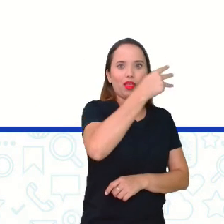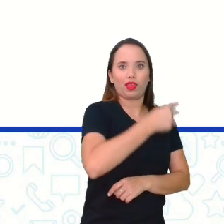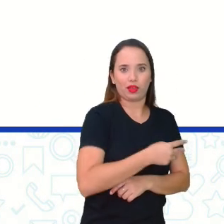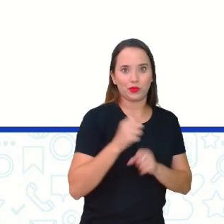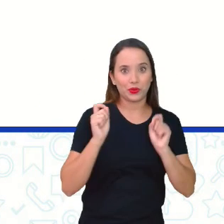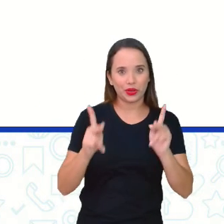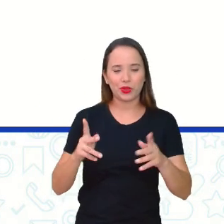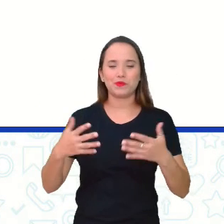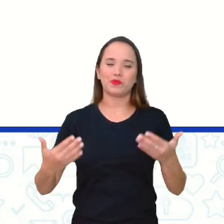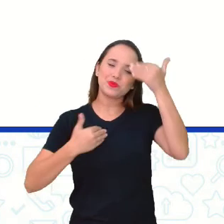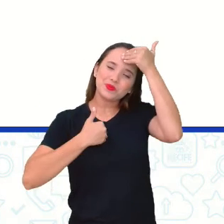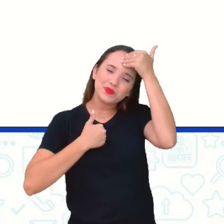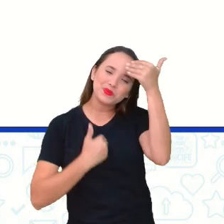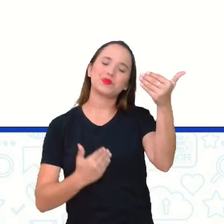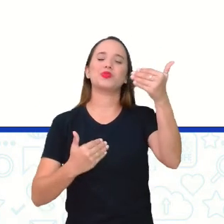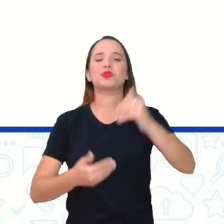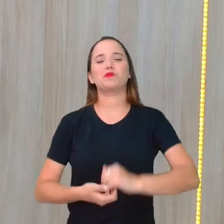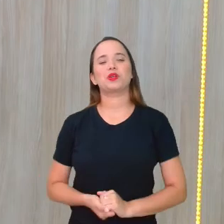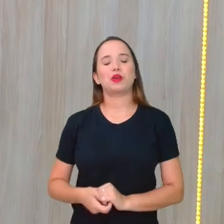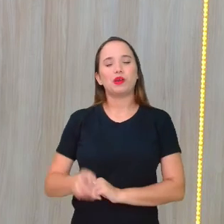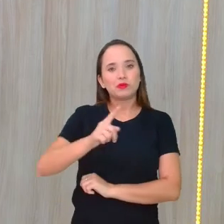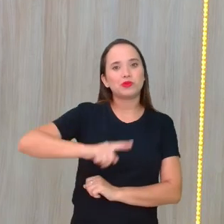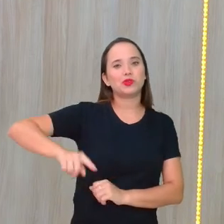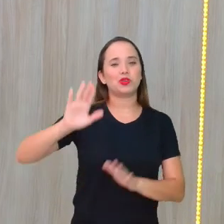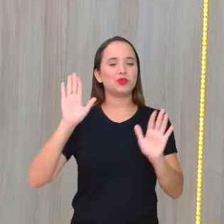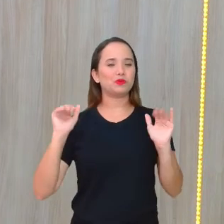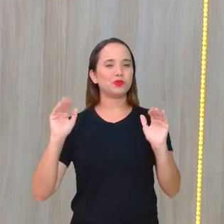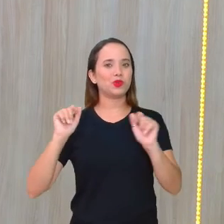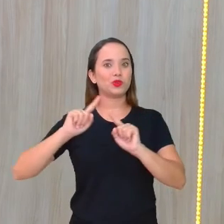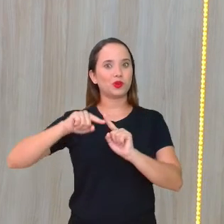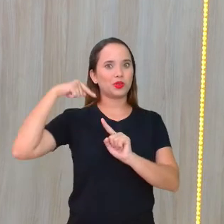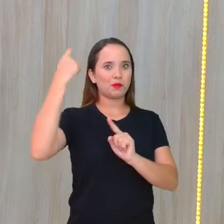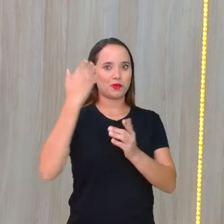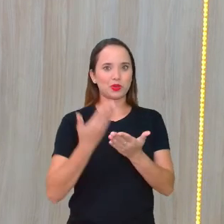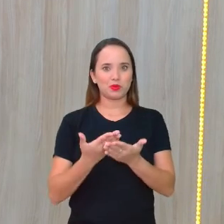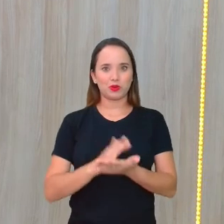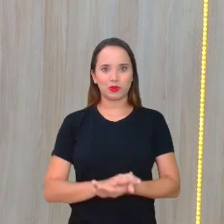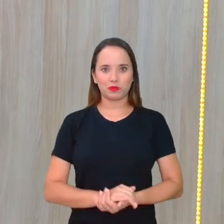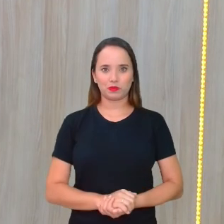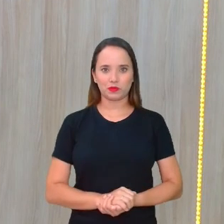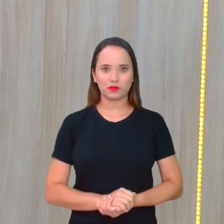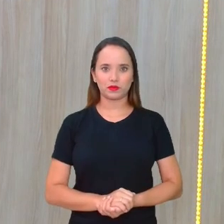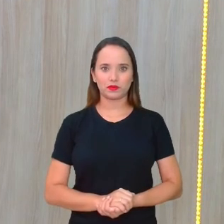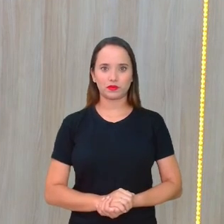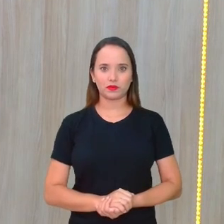Um muitíssimo obrigado a vocês, um tchau, tchau e até a próxima.